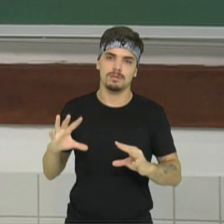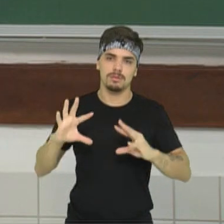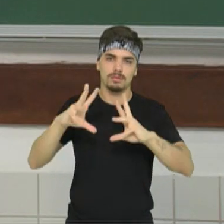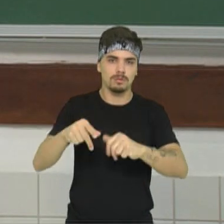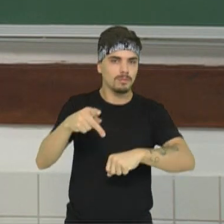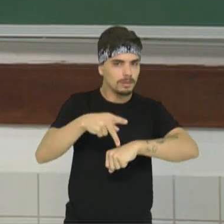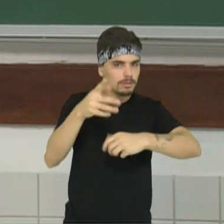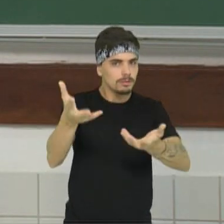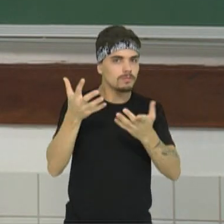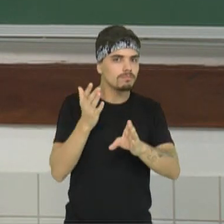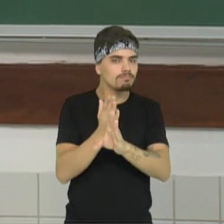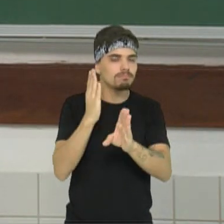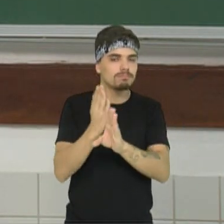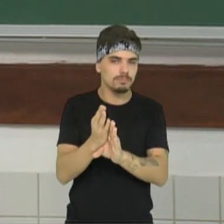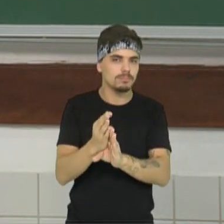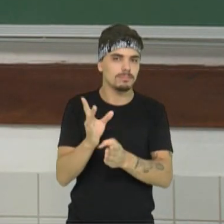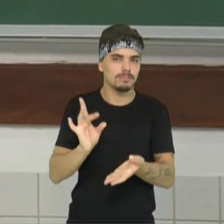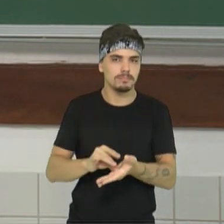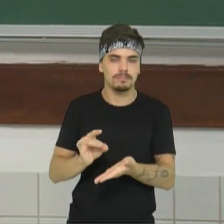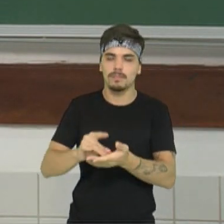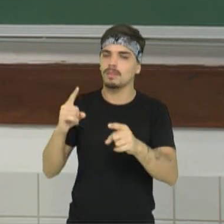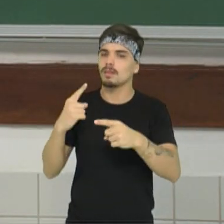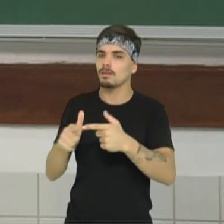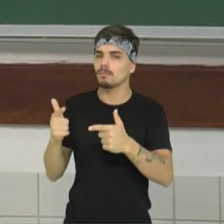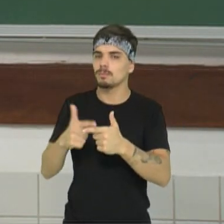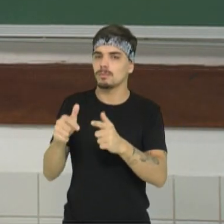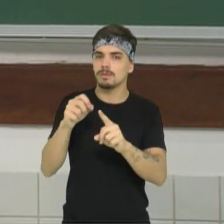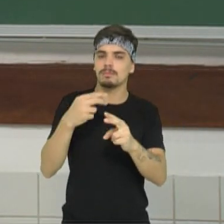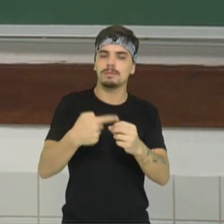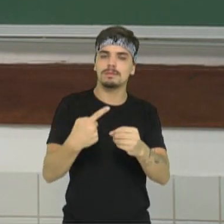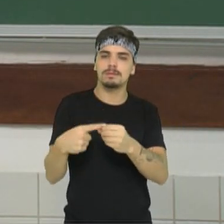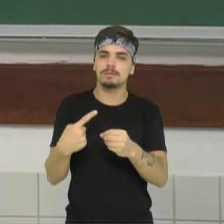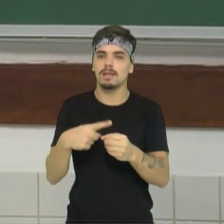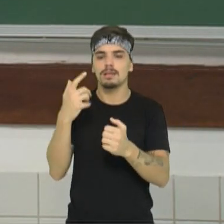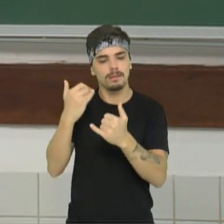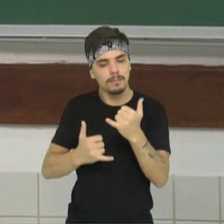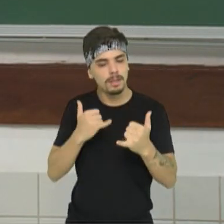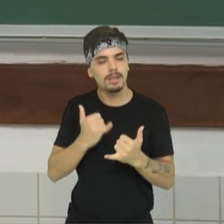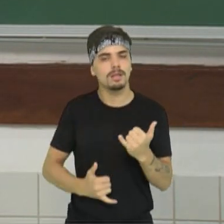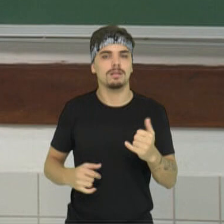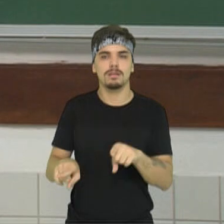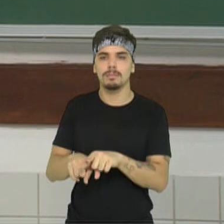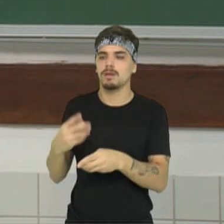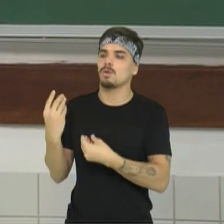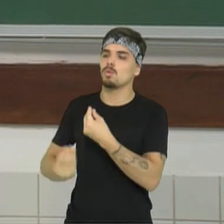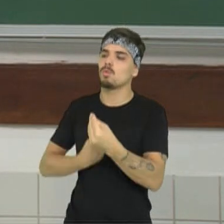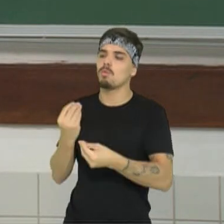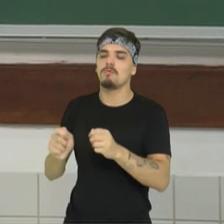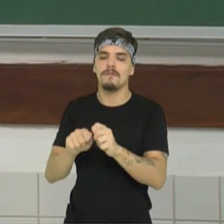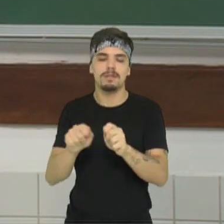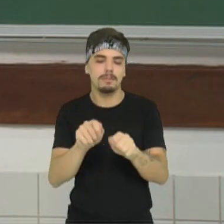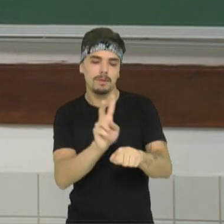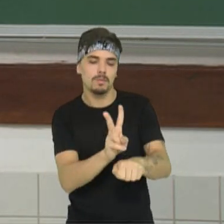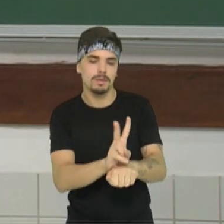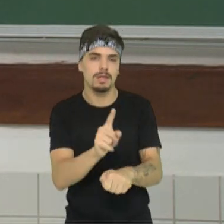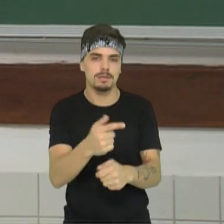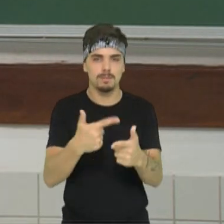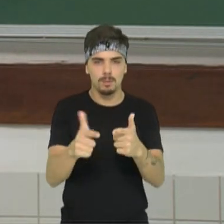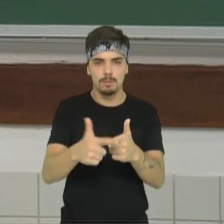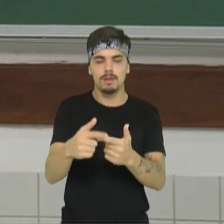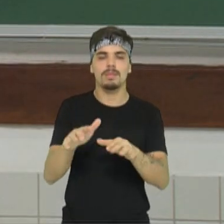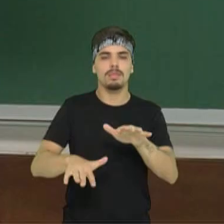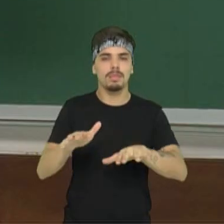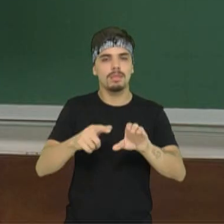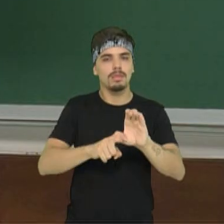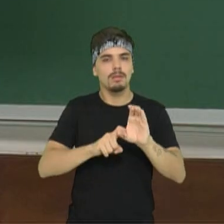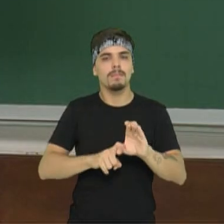na sua realidade. Os problemas urbanos, eles são muito parecidos. A forma de reagir a esses problemas é que vai depender da